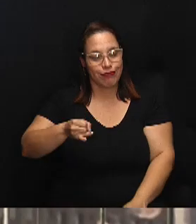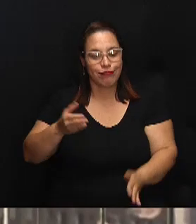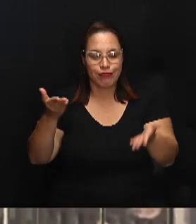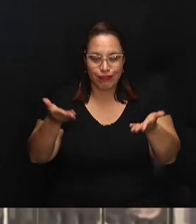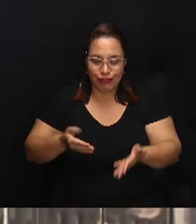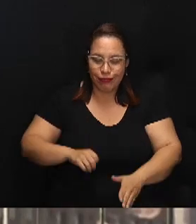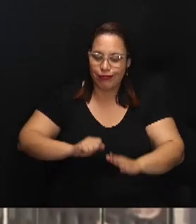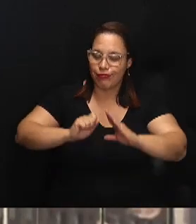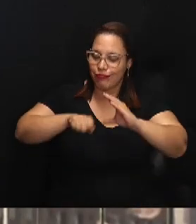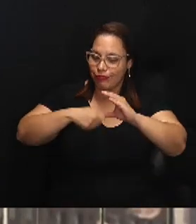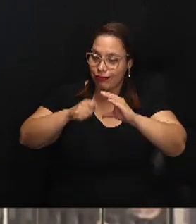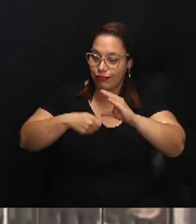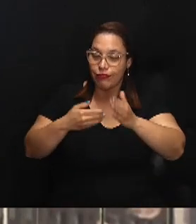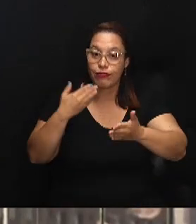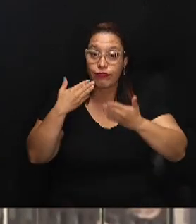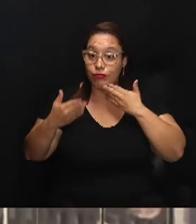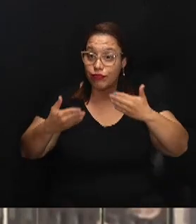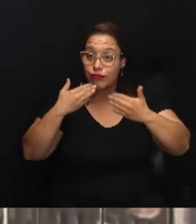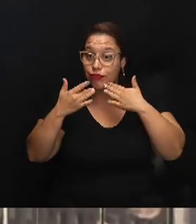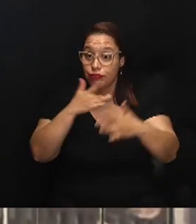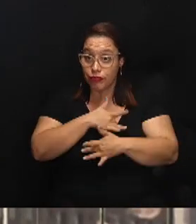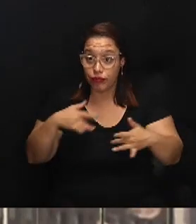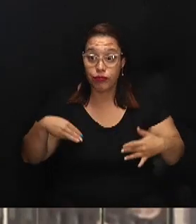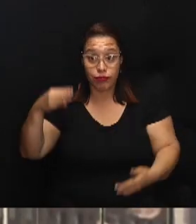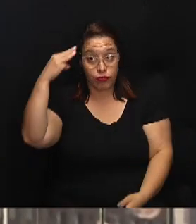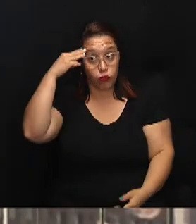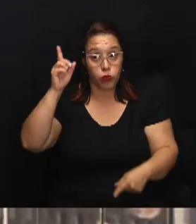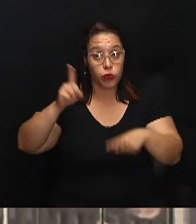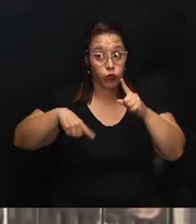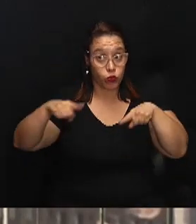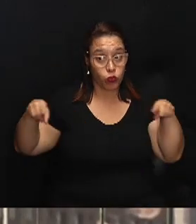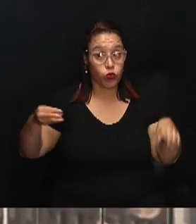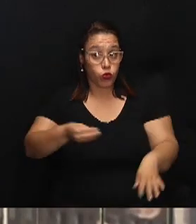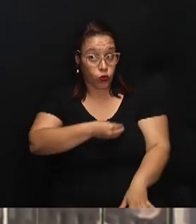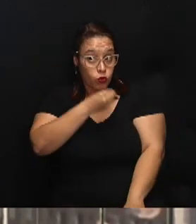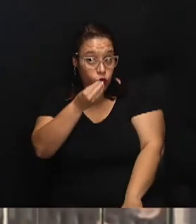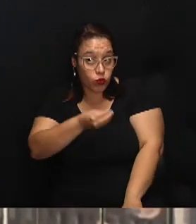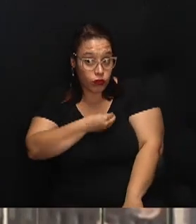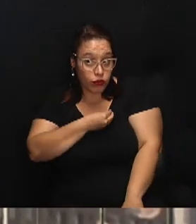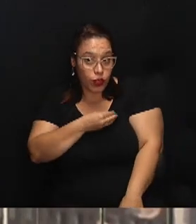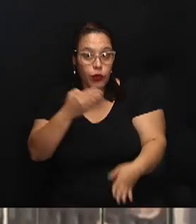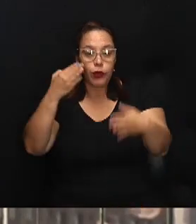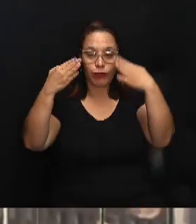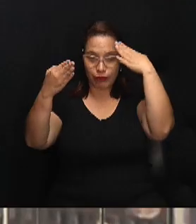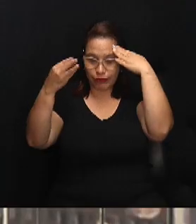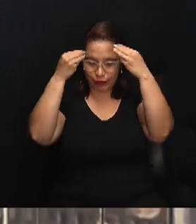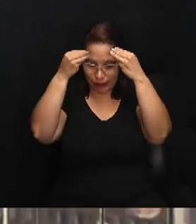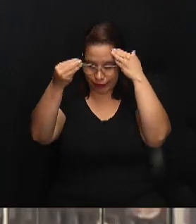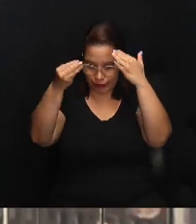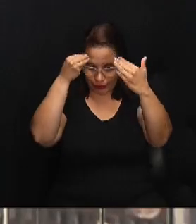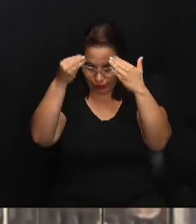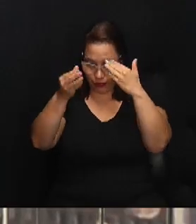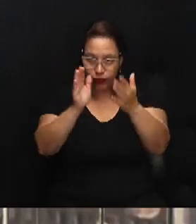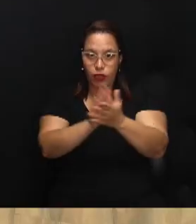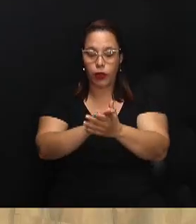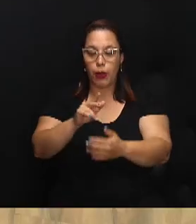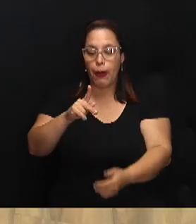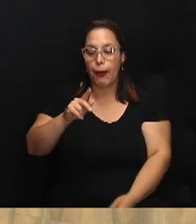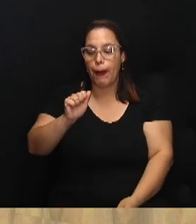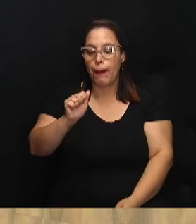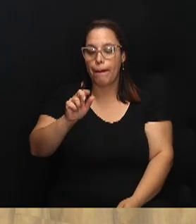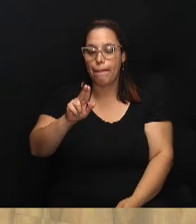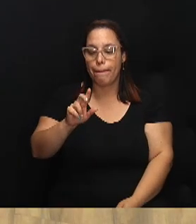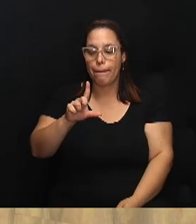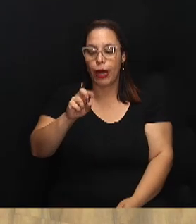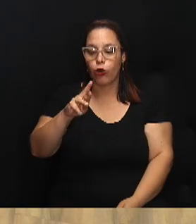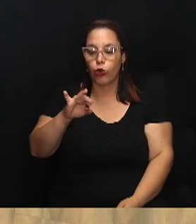Estúdio Câmara nós vamos falar sobre saúde mental em vários aspectos da nossa vida com o psiquiatra Alexandre Paulucci. Seja